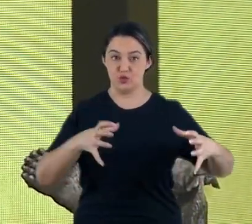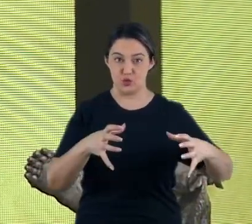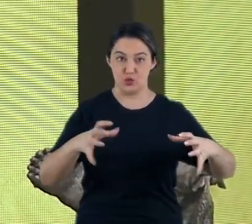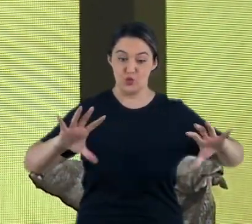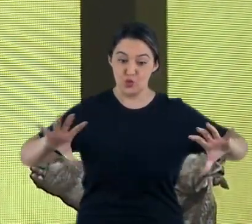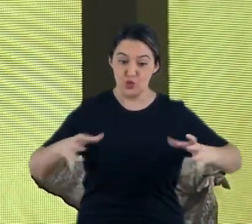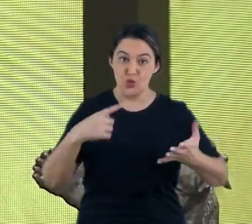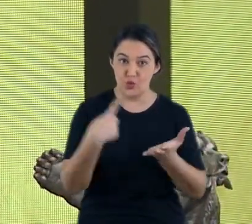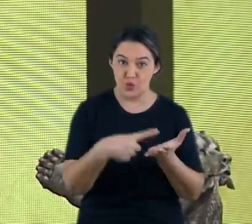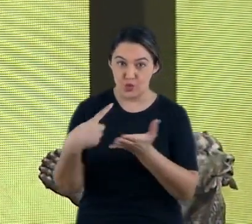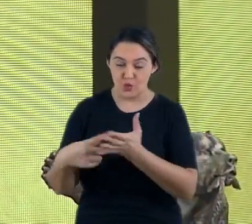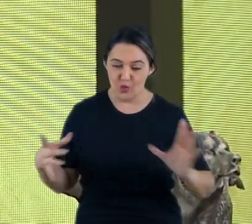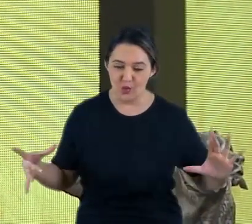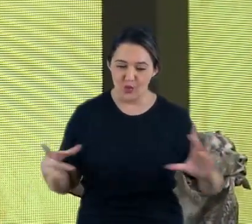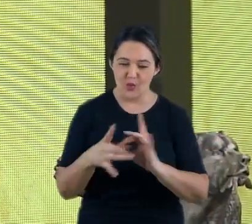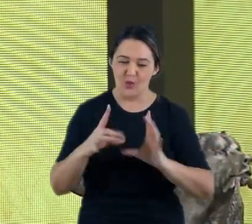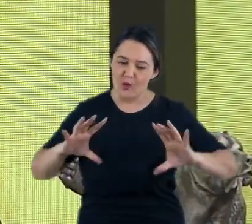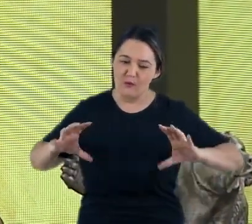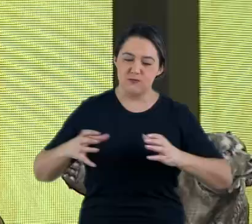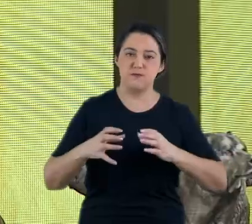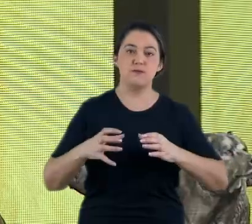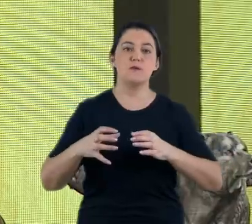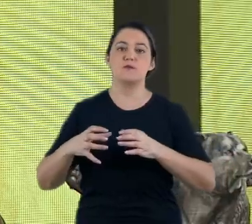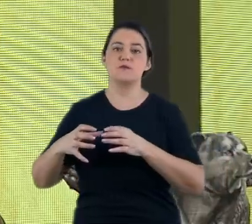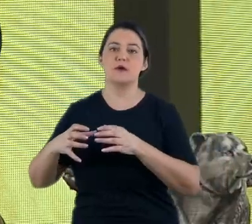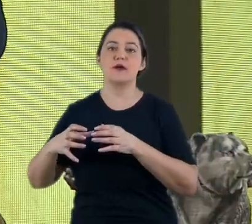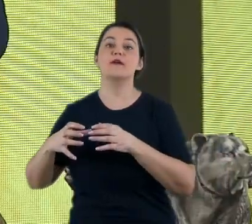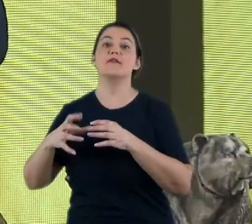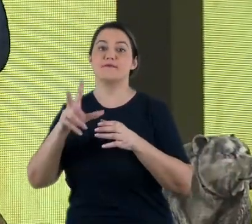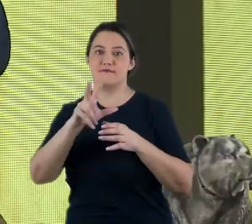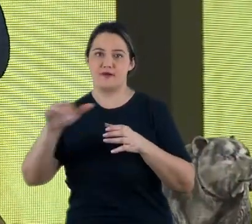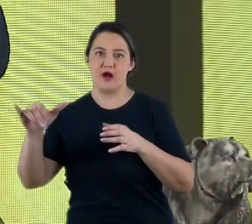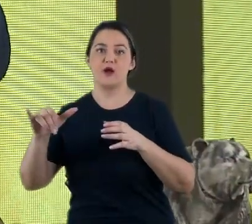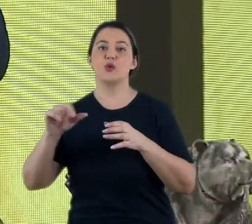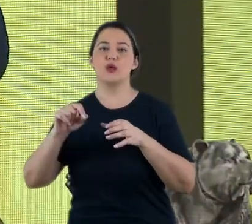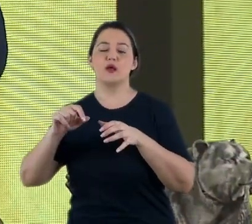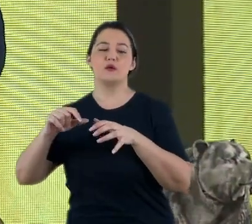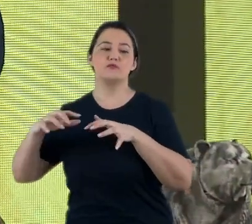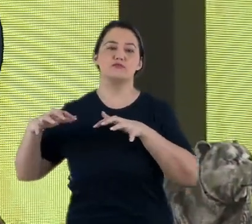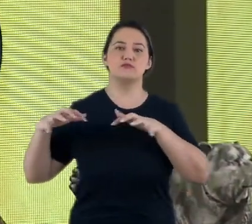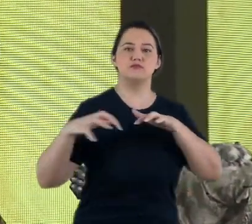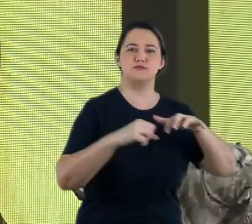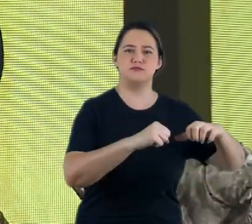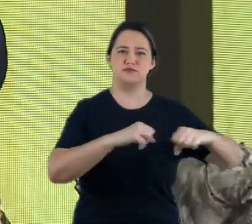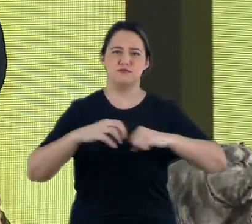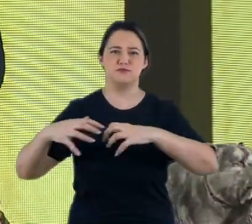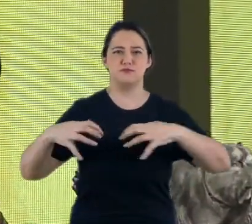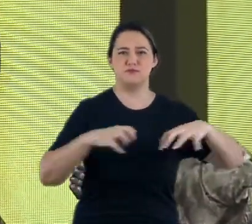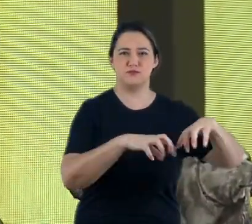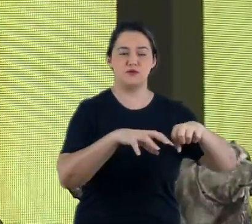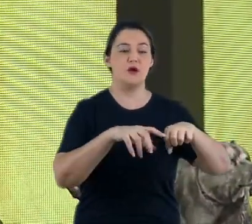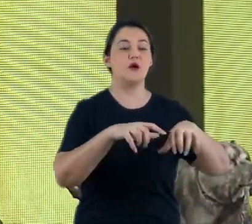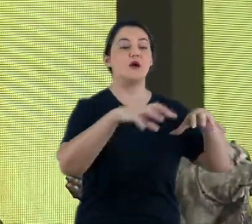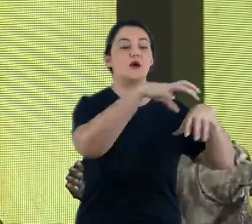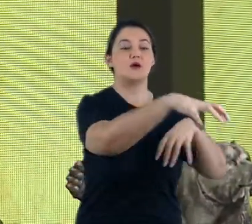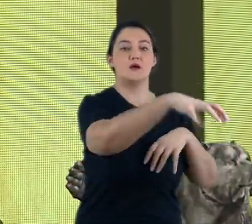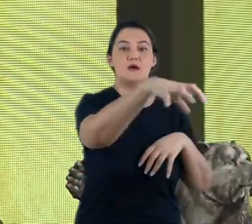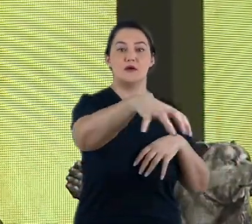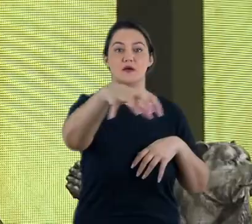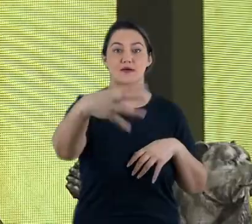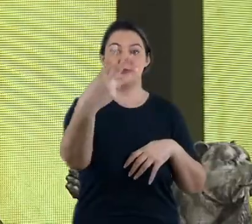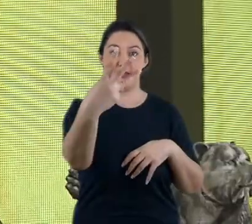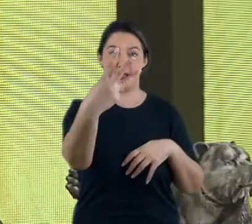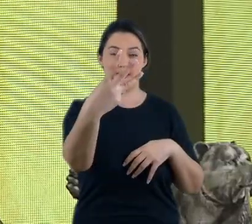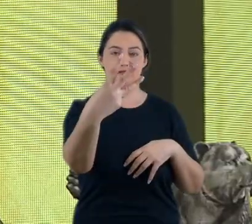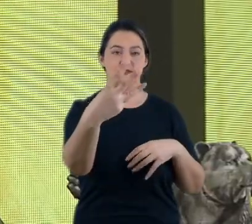a Medo-Pérsia, entraria numa guerra sucessiva, uma guerra apocalíptica, com 3 territórios que